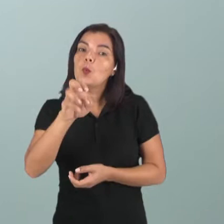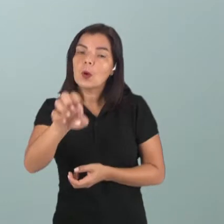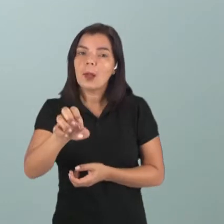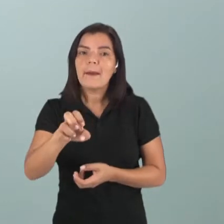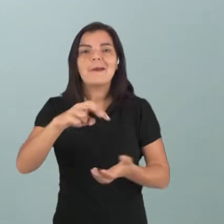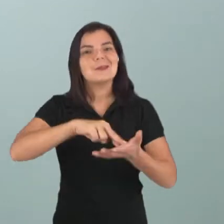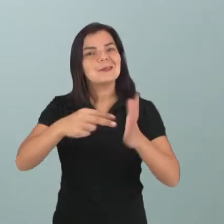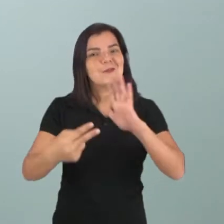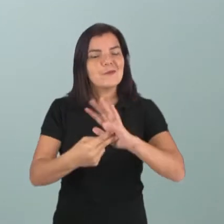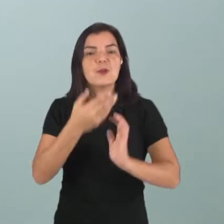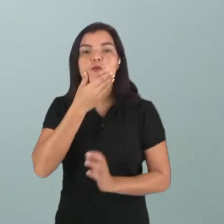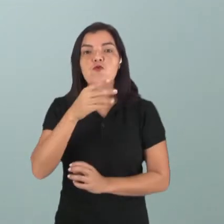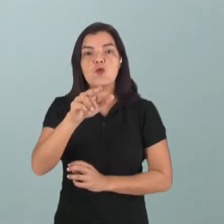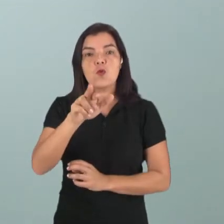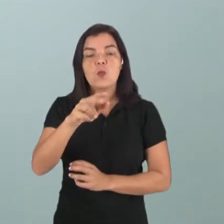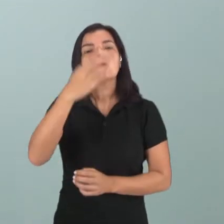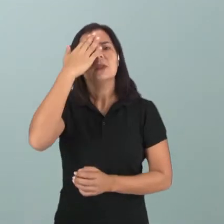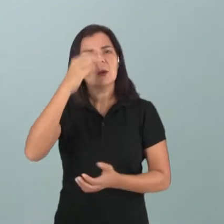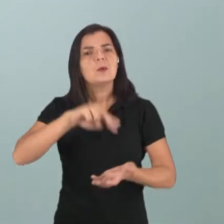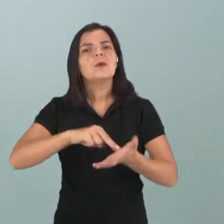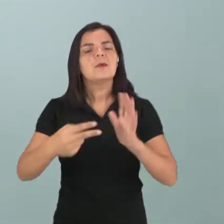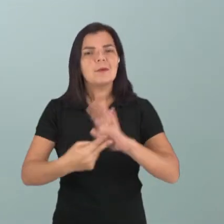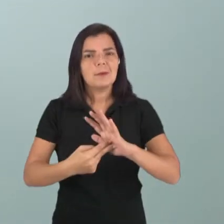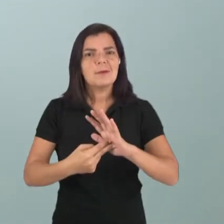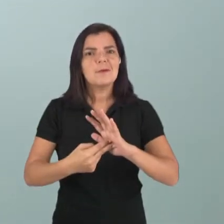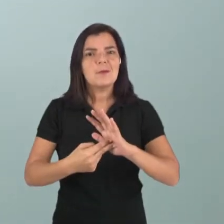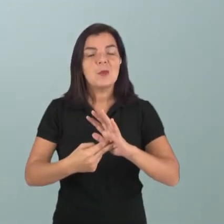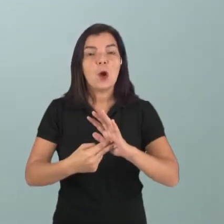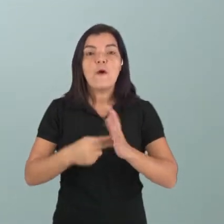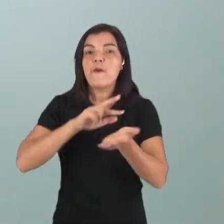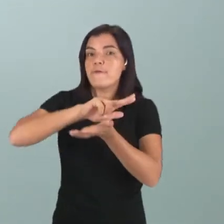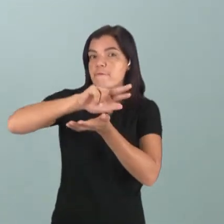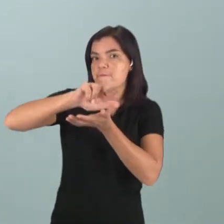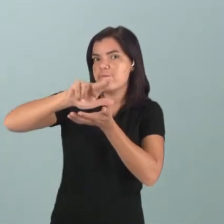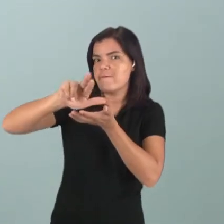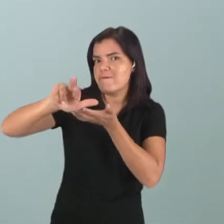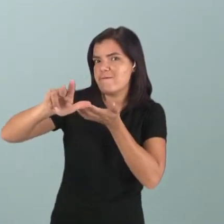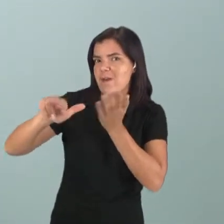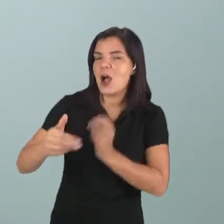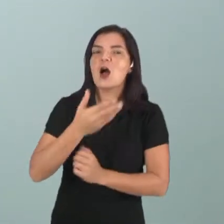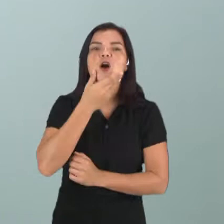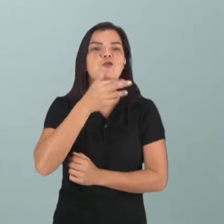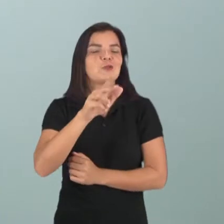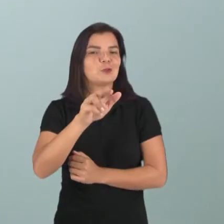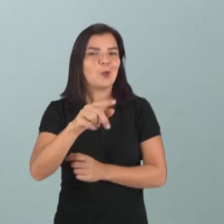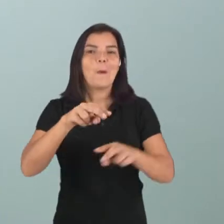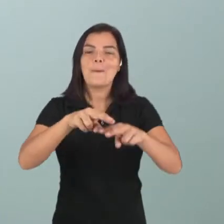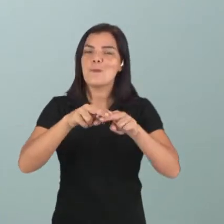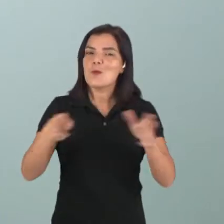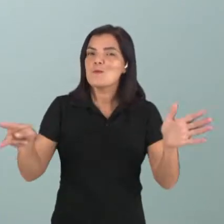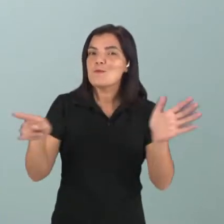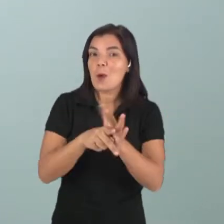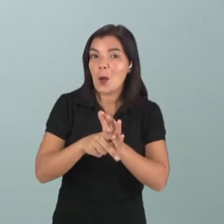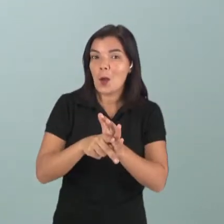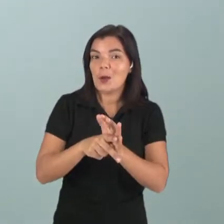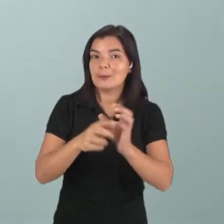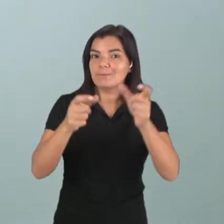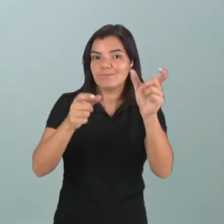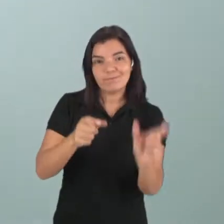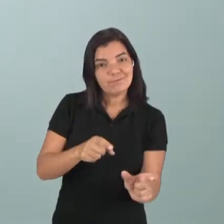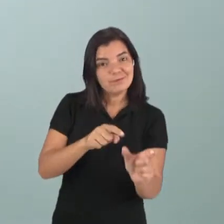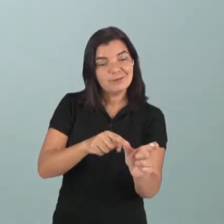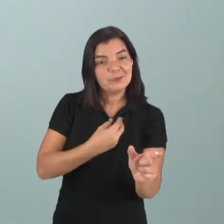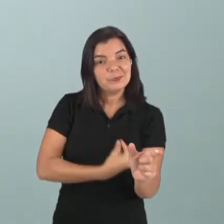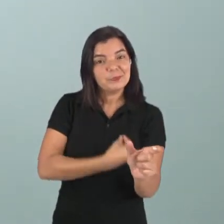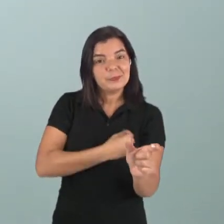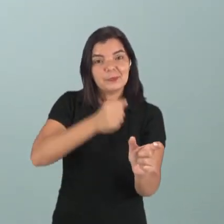palavra irmão? Sabe o que quer dizer? Que ele tem muitos irmãos, e aí ele escreveu especificamente para aquele que